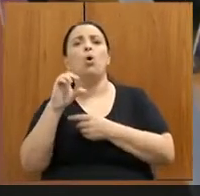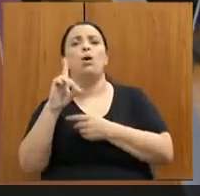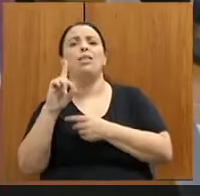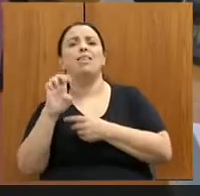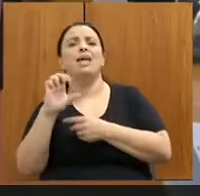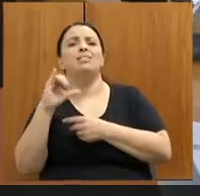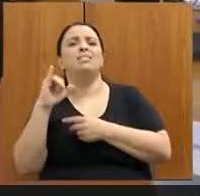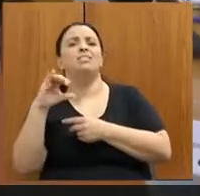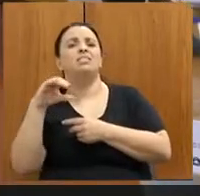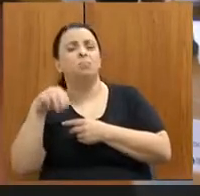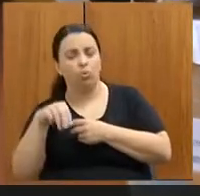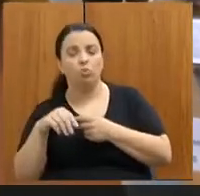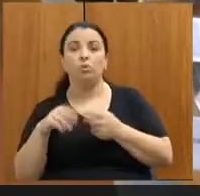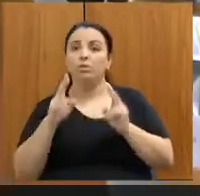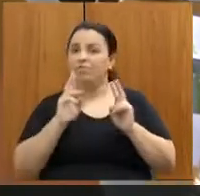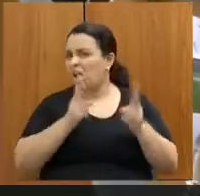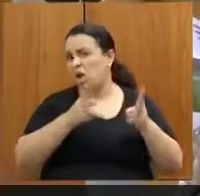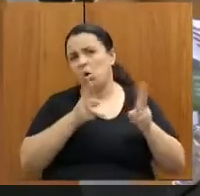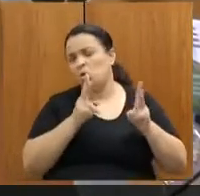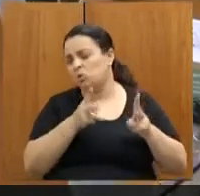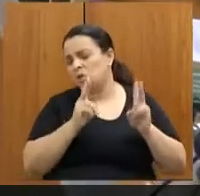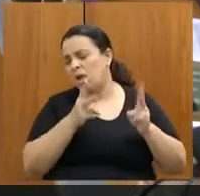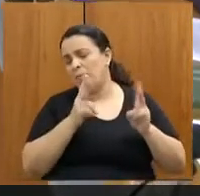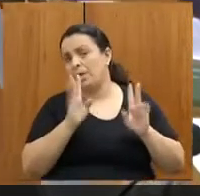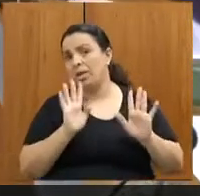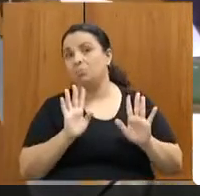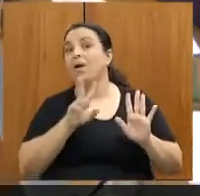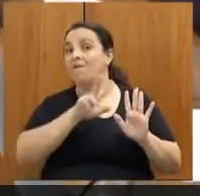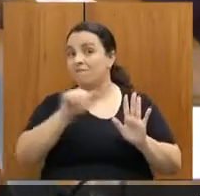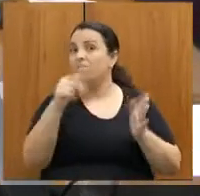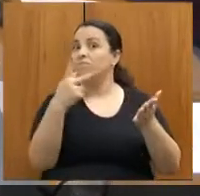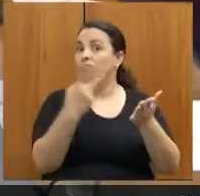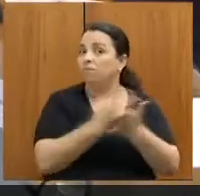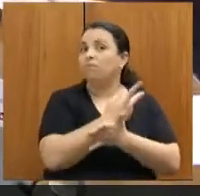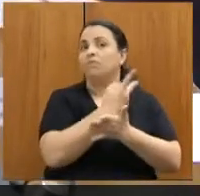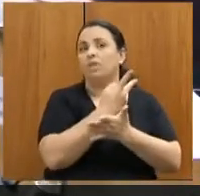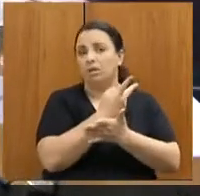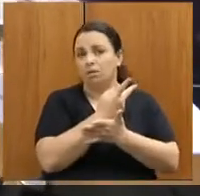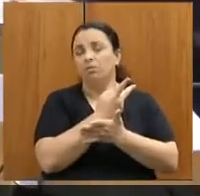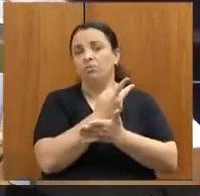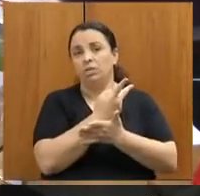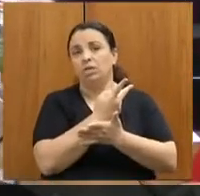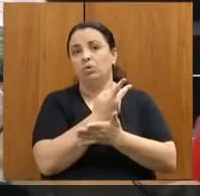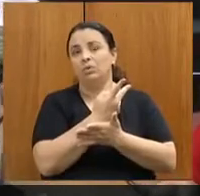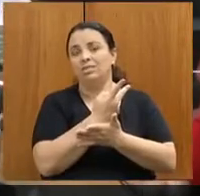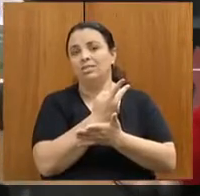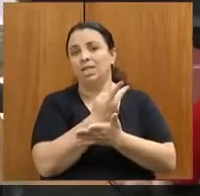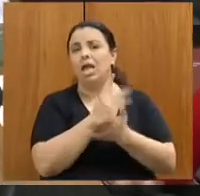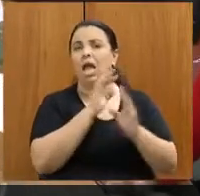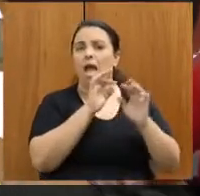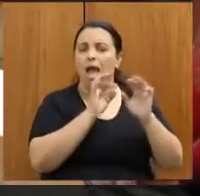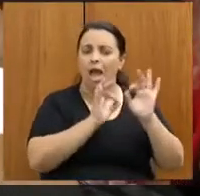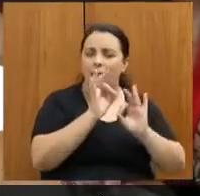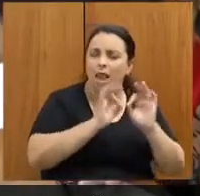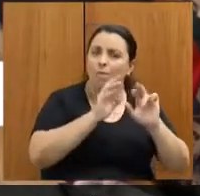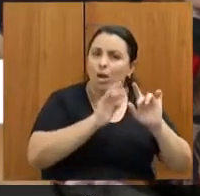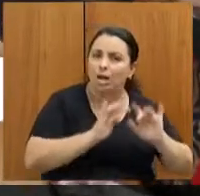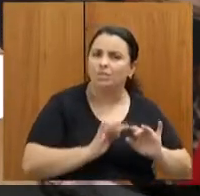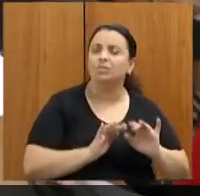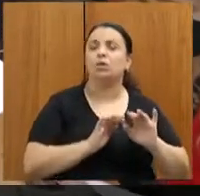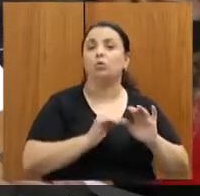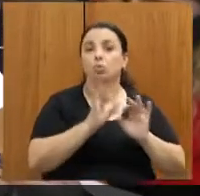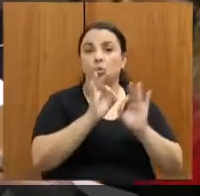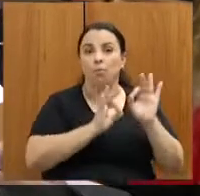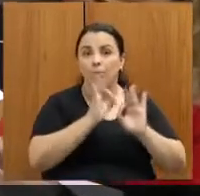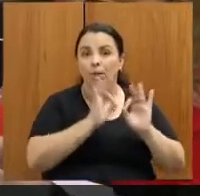todas as definições vai irá ocorrer o no na elaboração do plano os